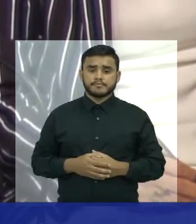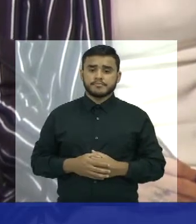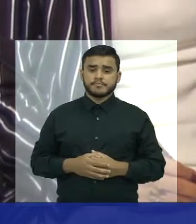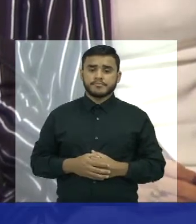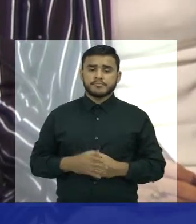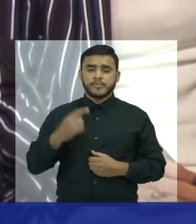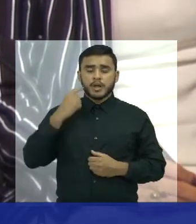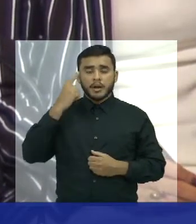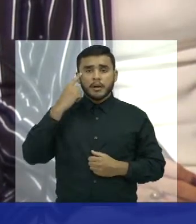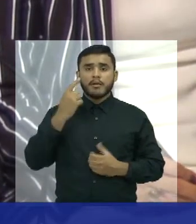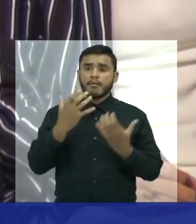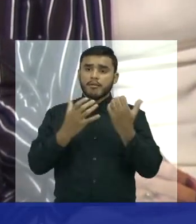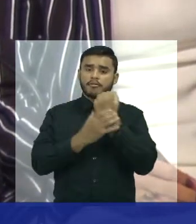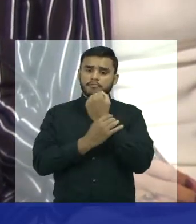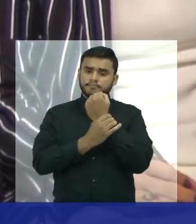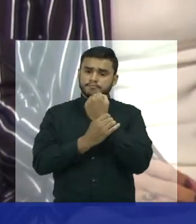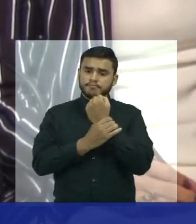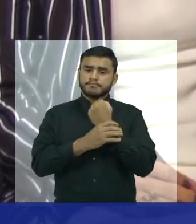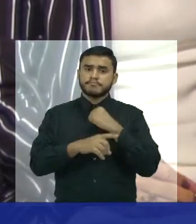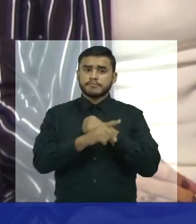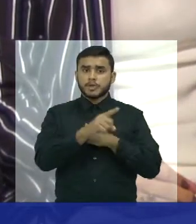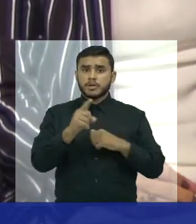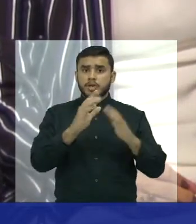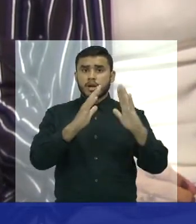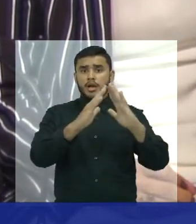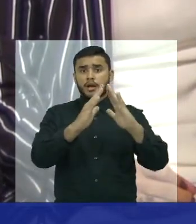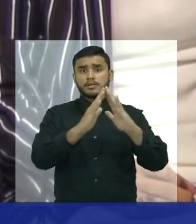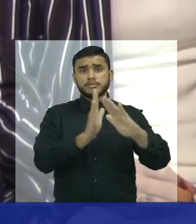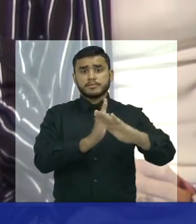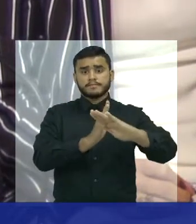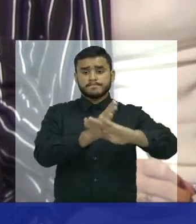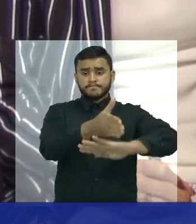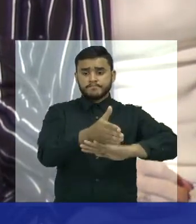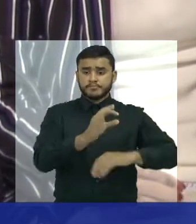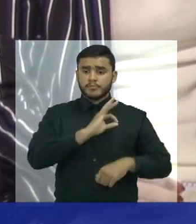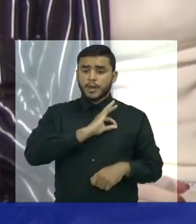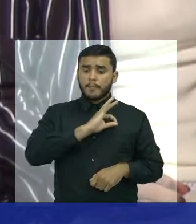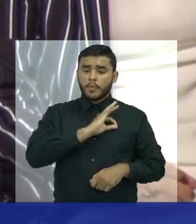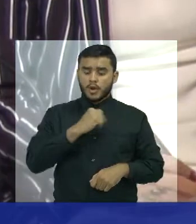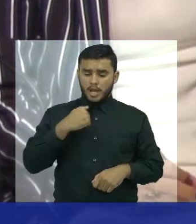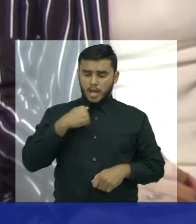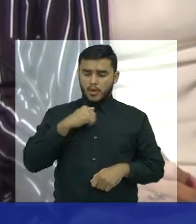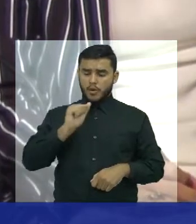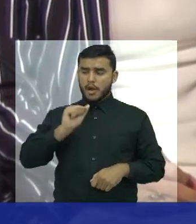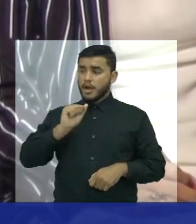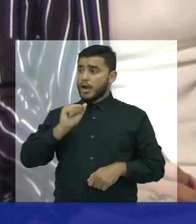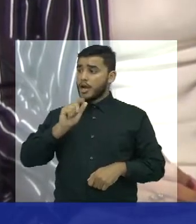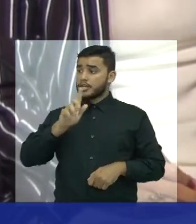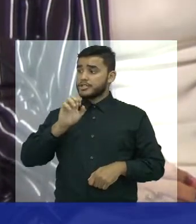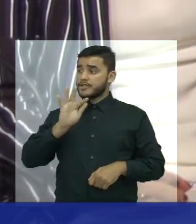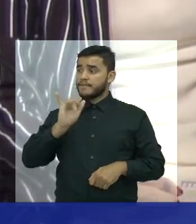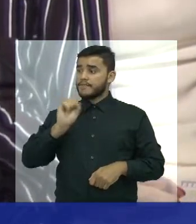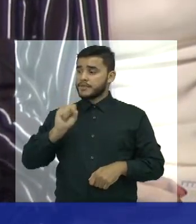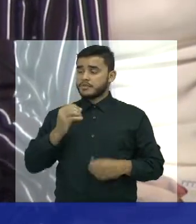na intenção de preservar a intimidade das pessoas, mas limita o poder de polícia do agente. Tá?